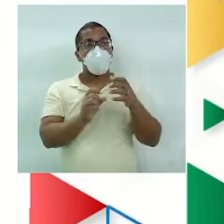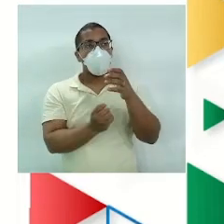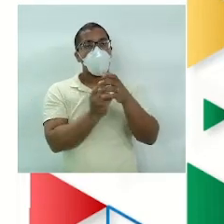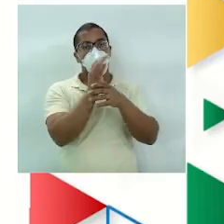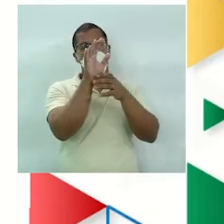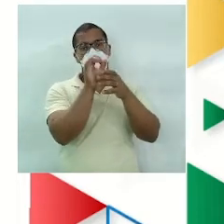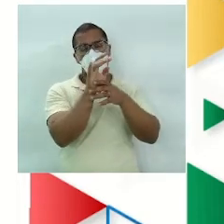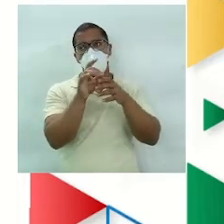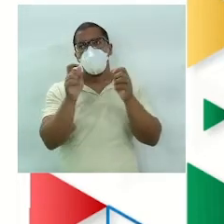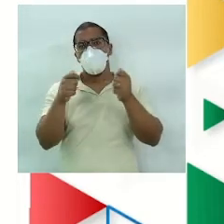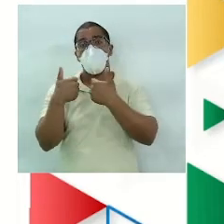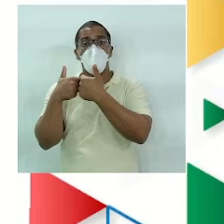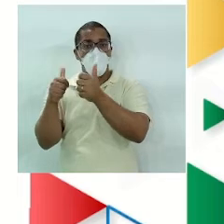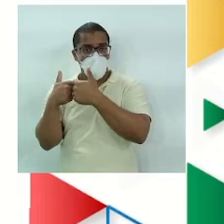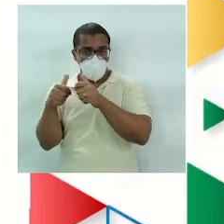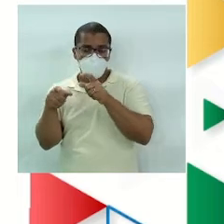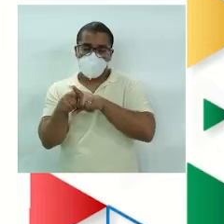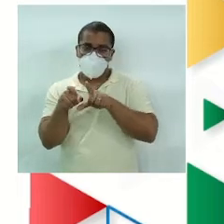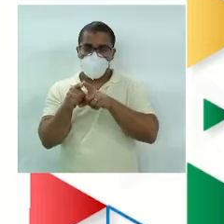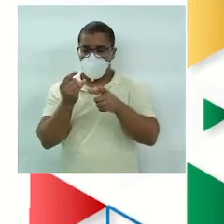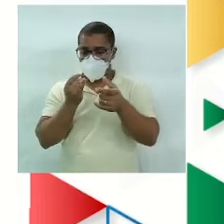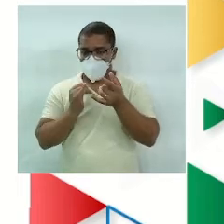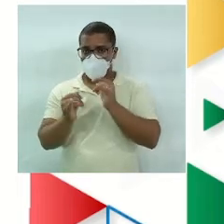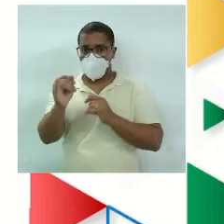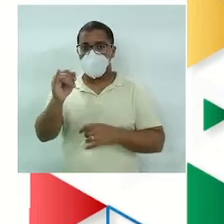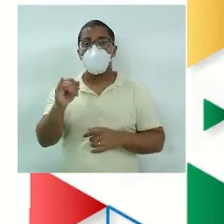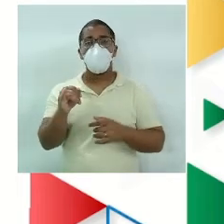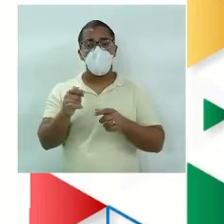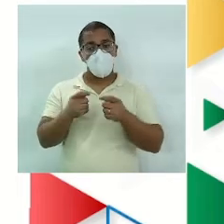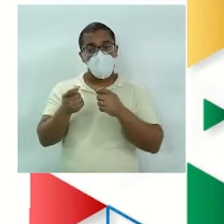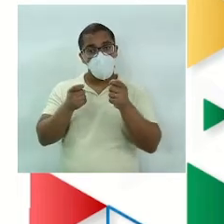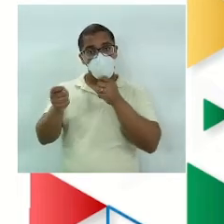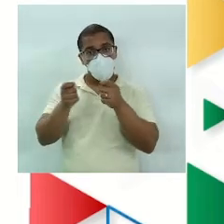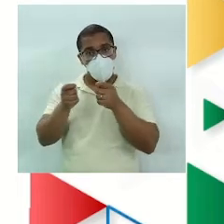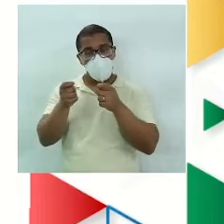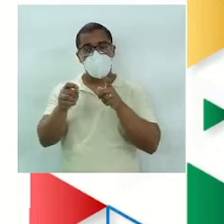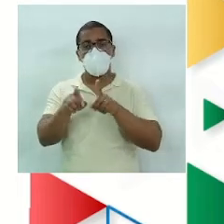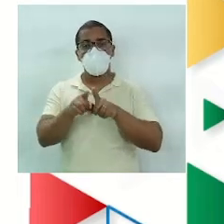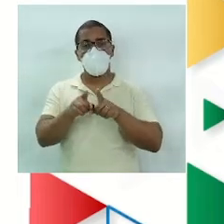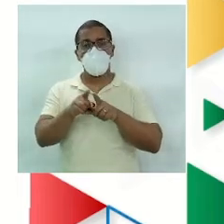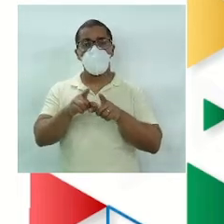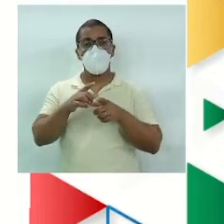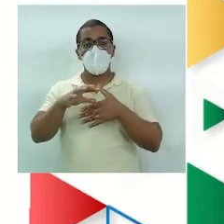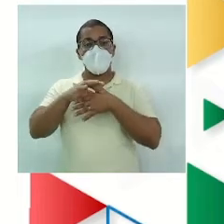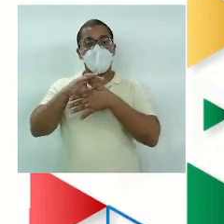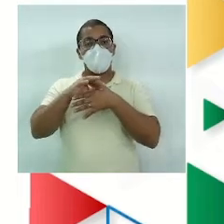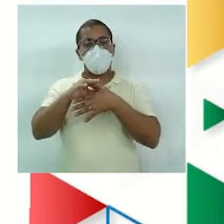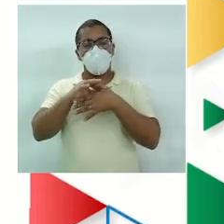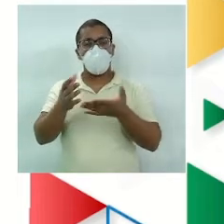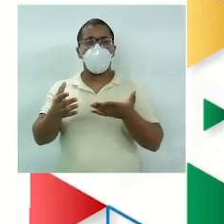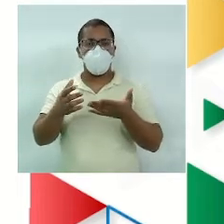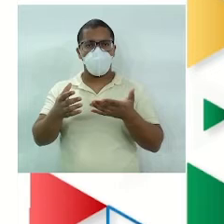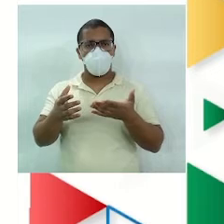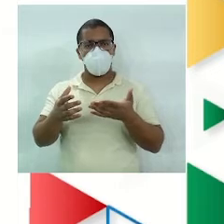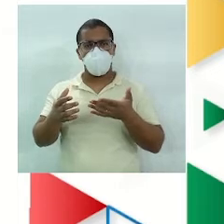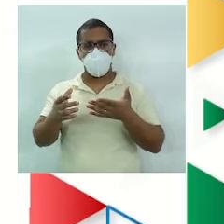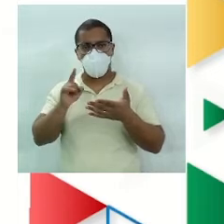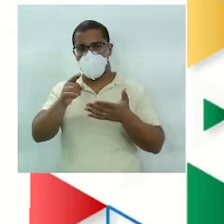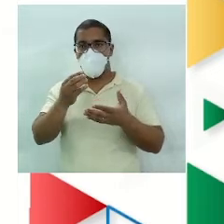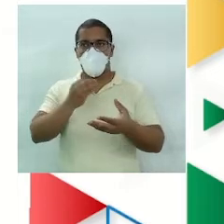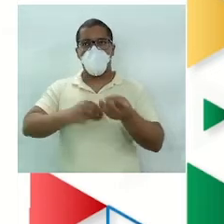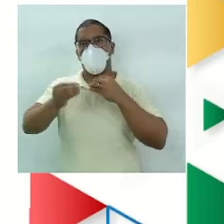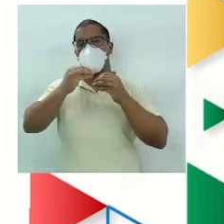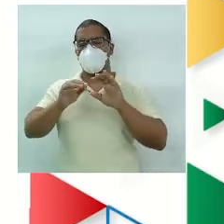tá certo? Você vai economizar energia elétrica, reduzir o consumo de carne bovina e suína.